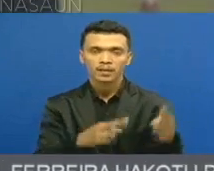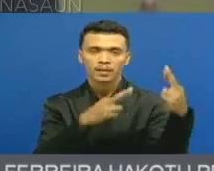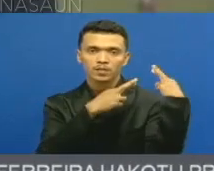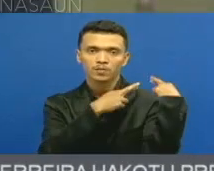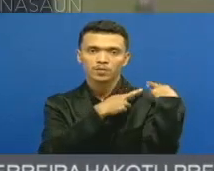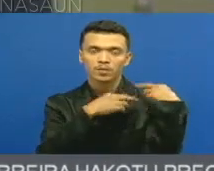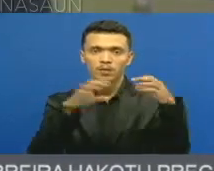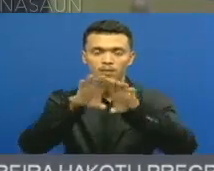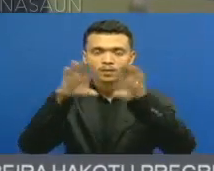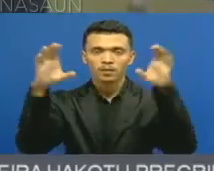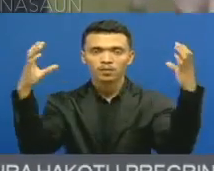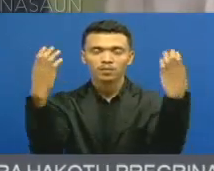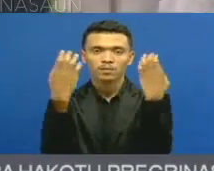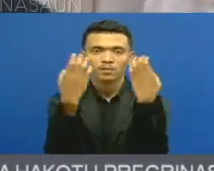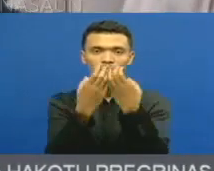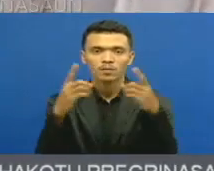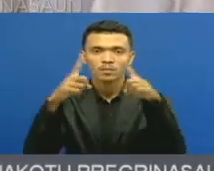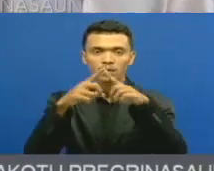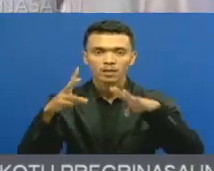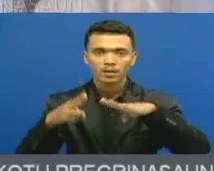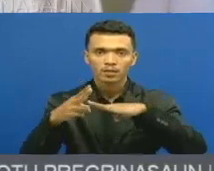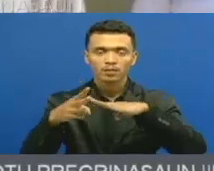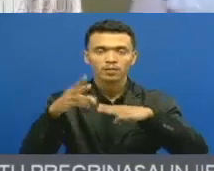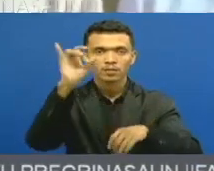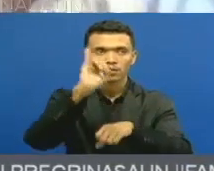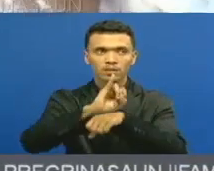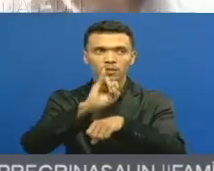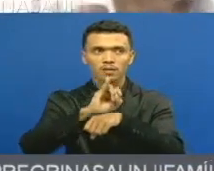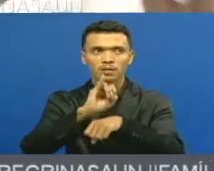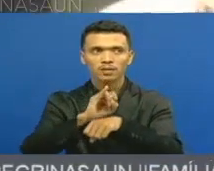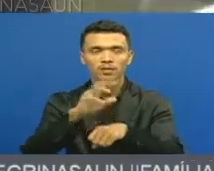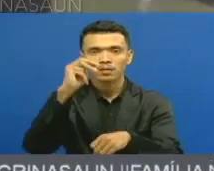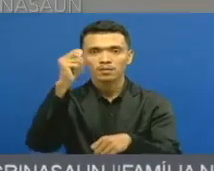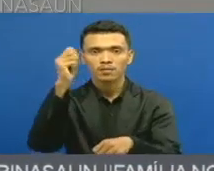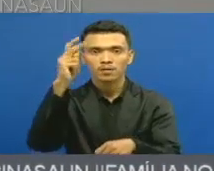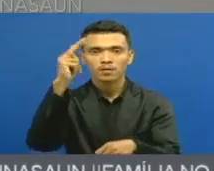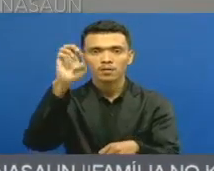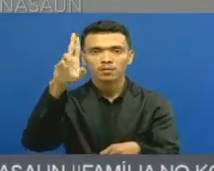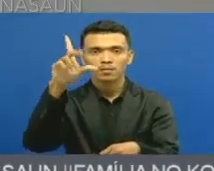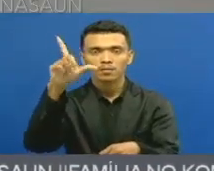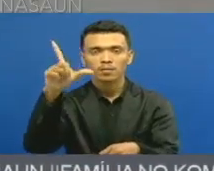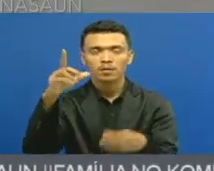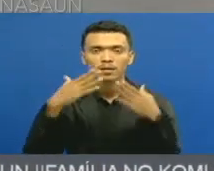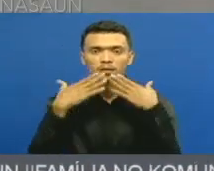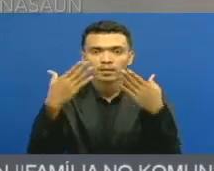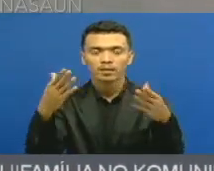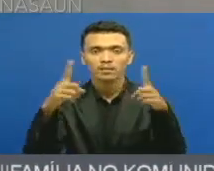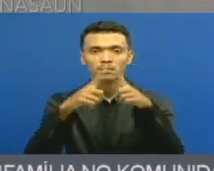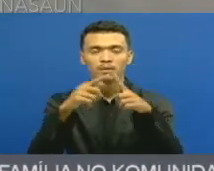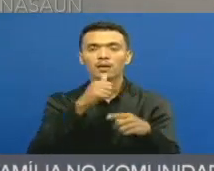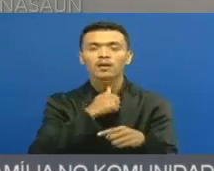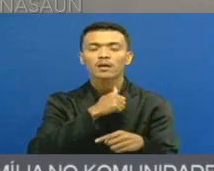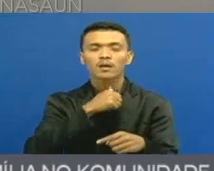Responsável comissão organizadora ba inauguração capela Manuel Mendonça agradece ba Arcebispo Metropolitana